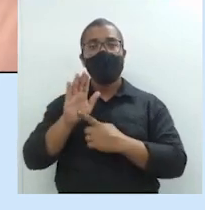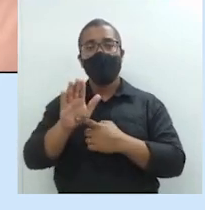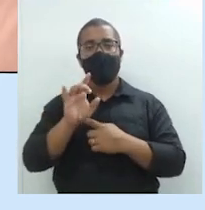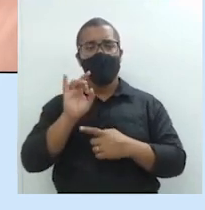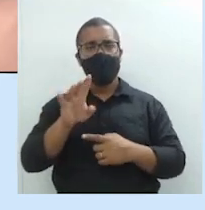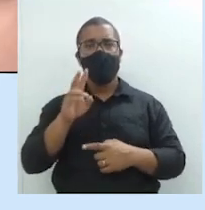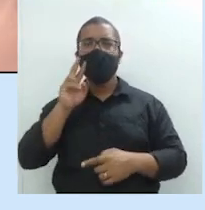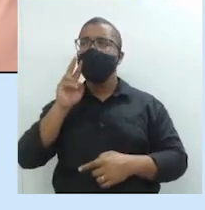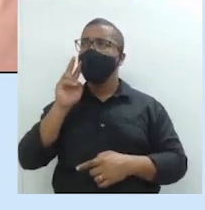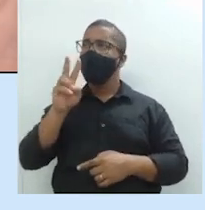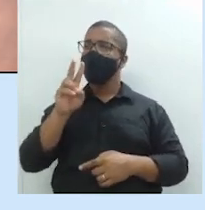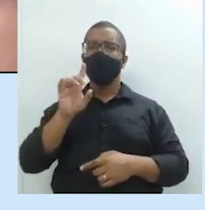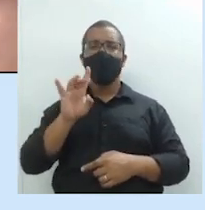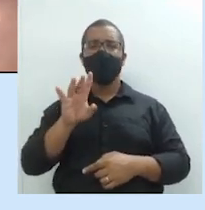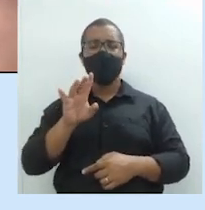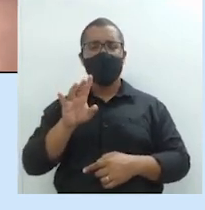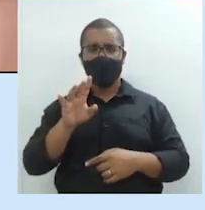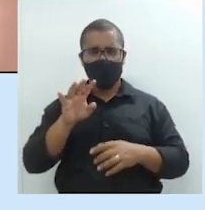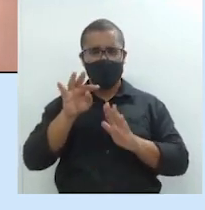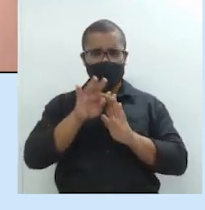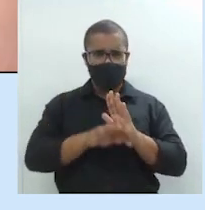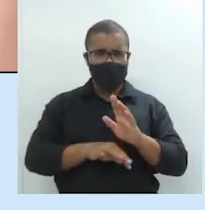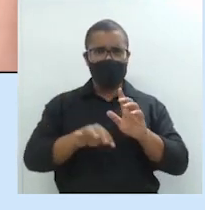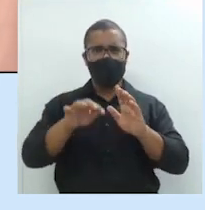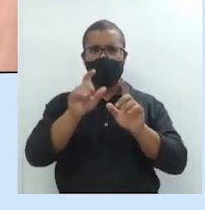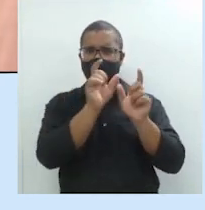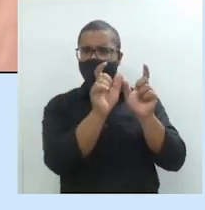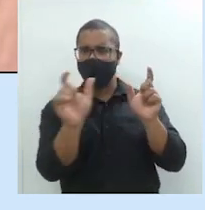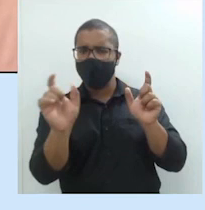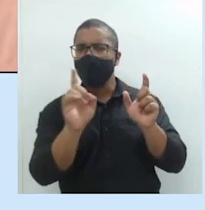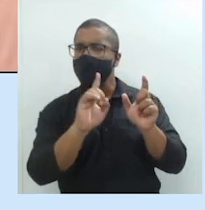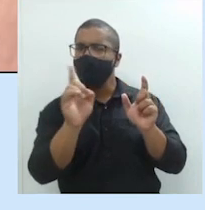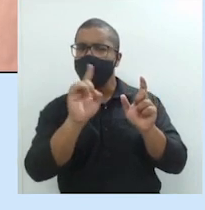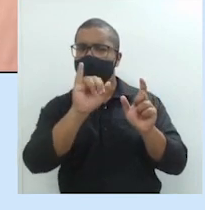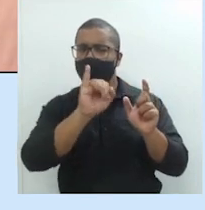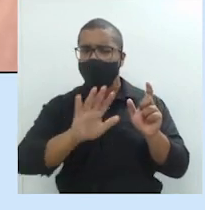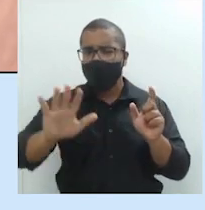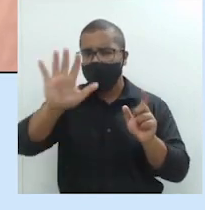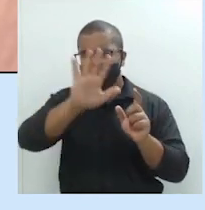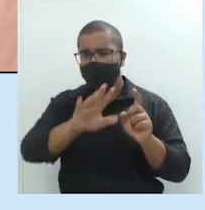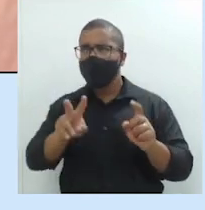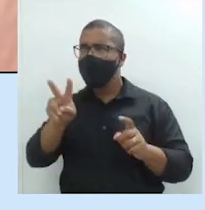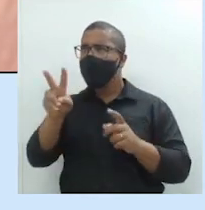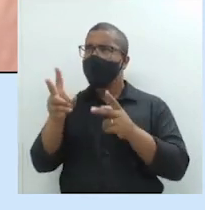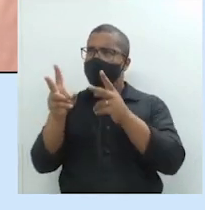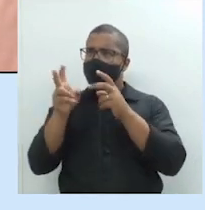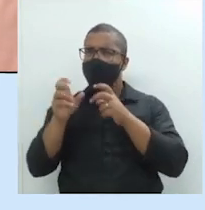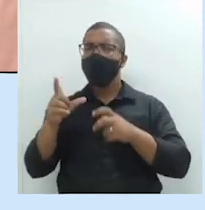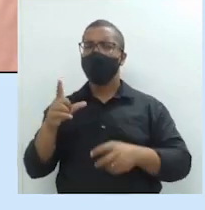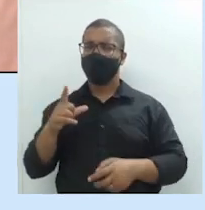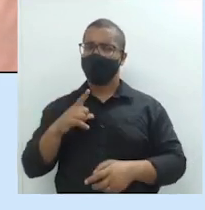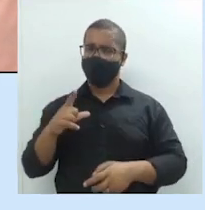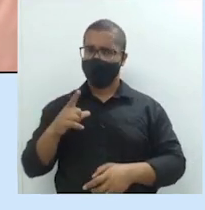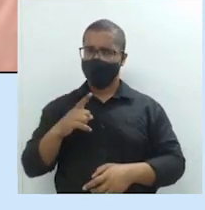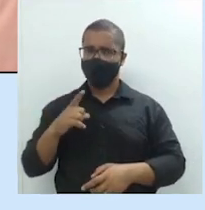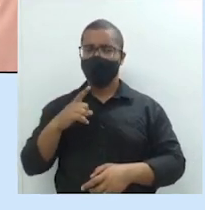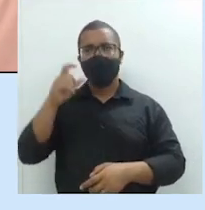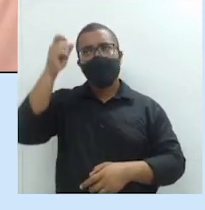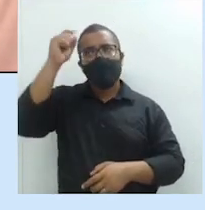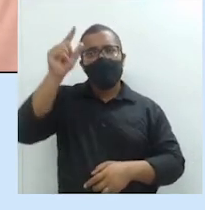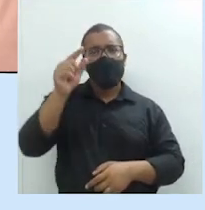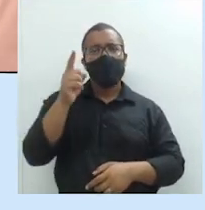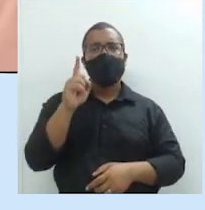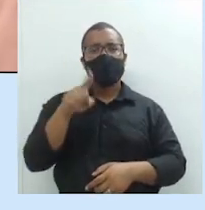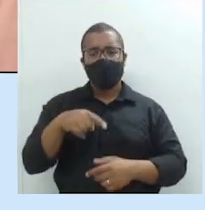só encontramos o elemento não verbal, nós observamos que a ideia, a intencionalidade do autor é dizer